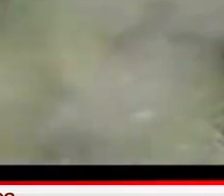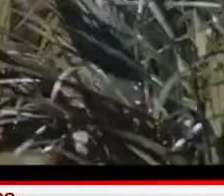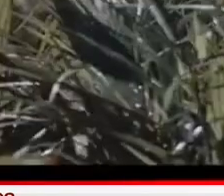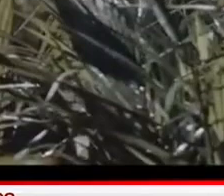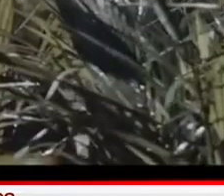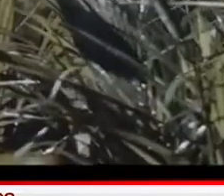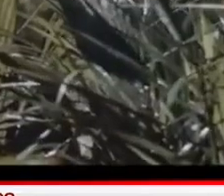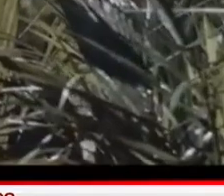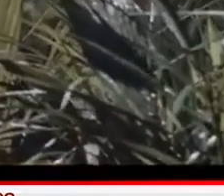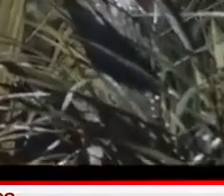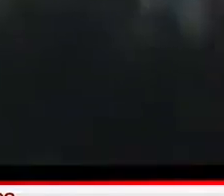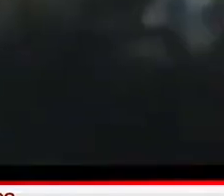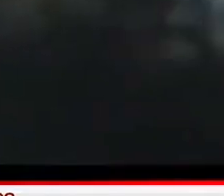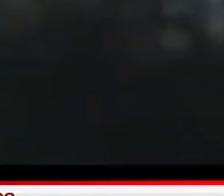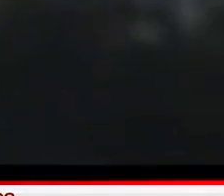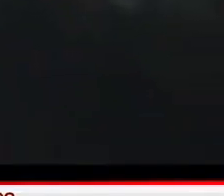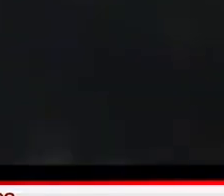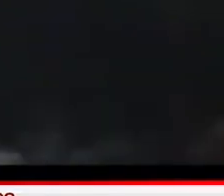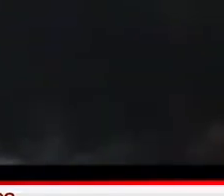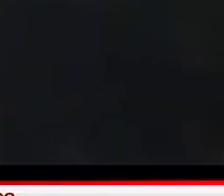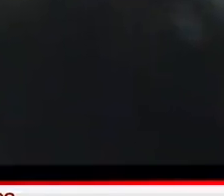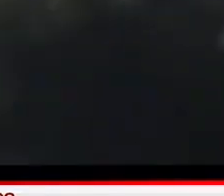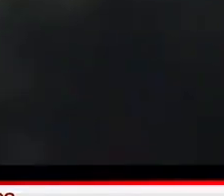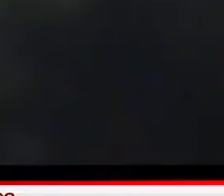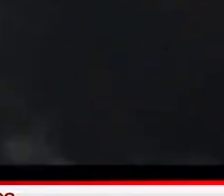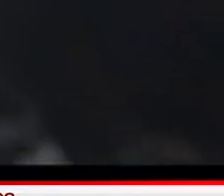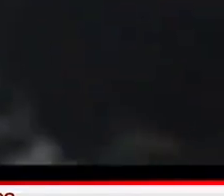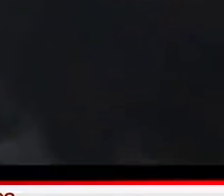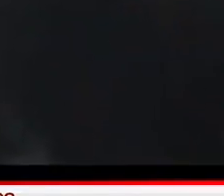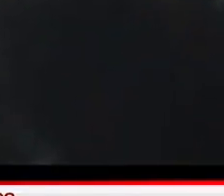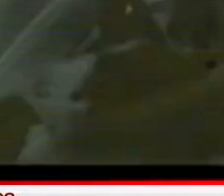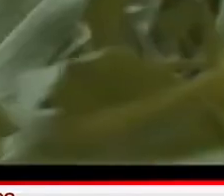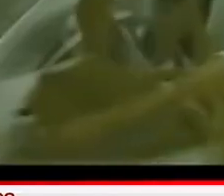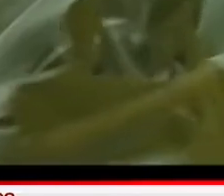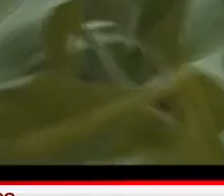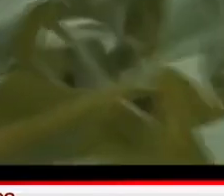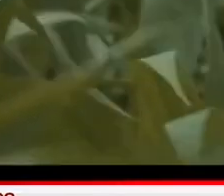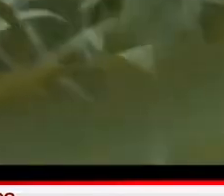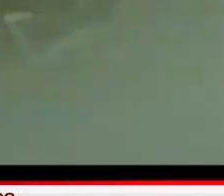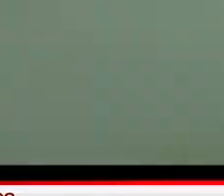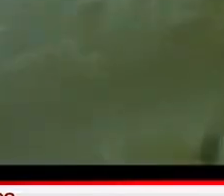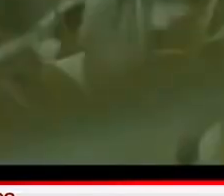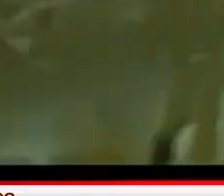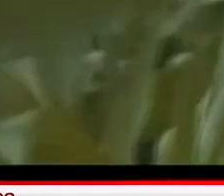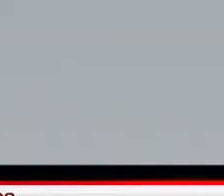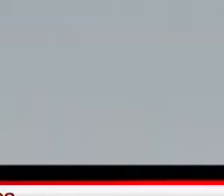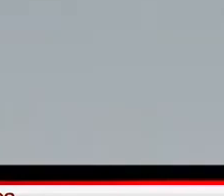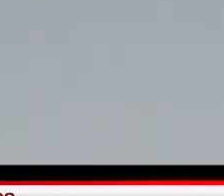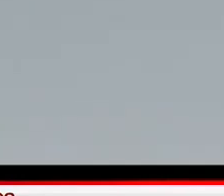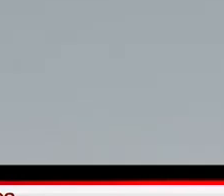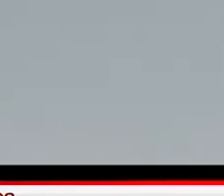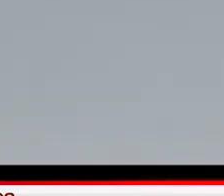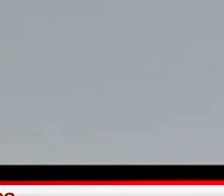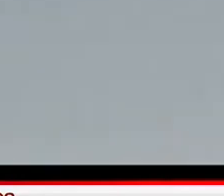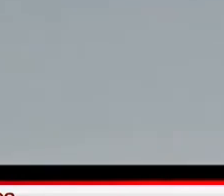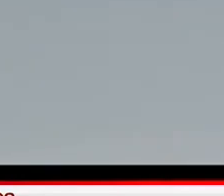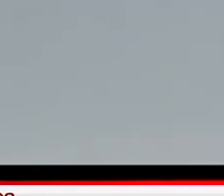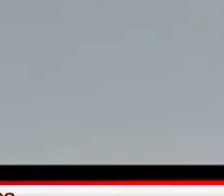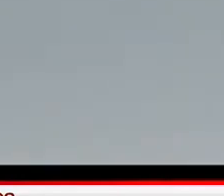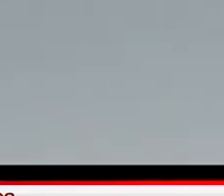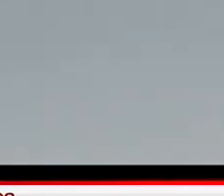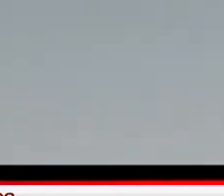quando os mais atentos entenderam que podiam criar o futuro agricultura brasileira iniciou sua